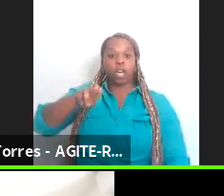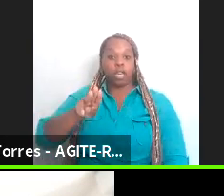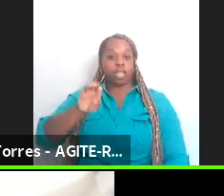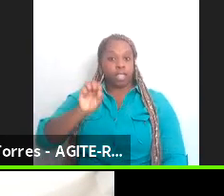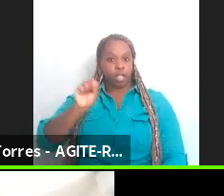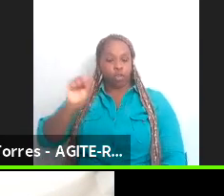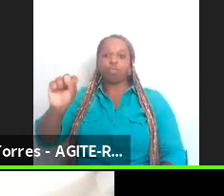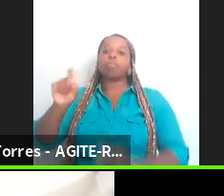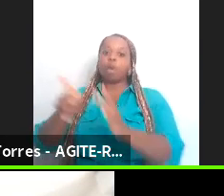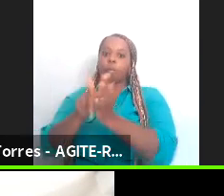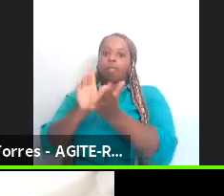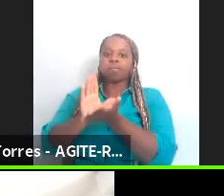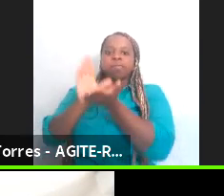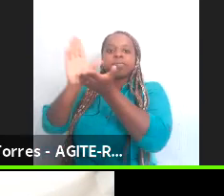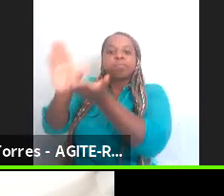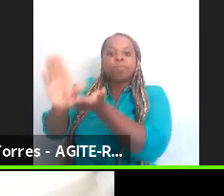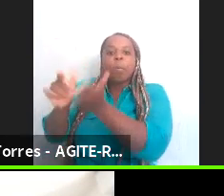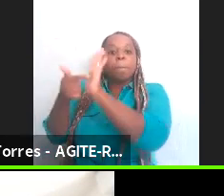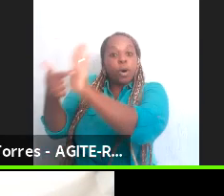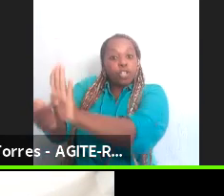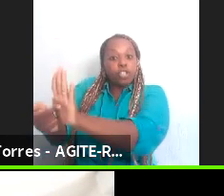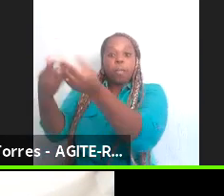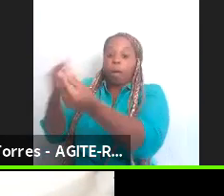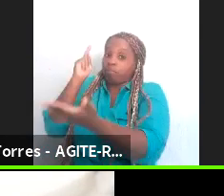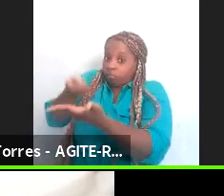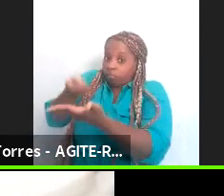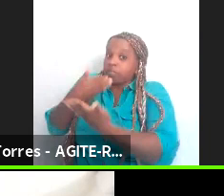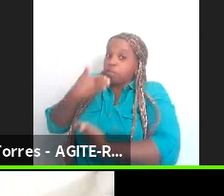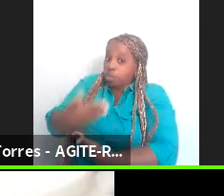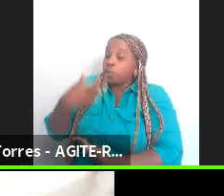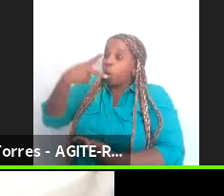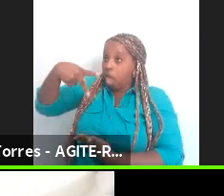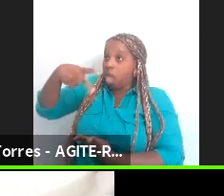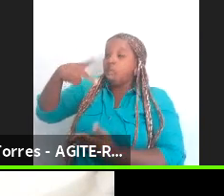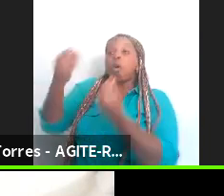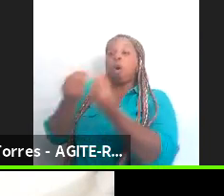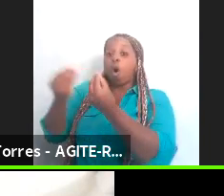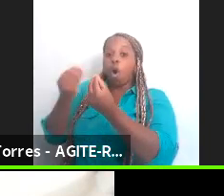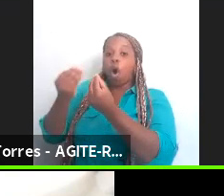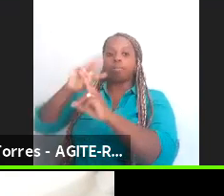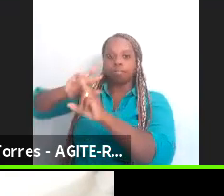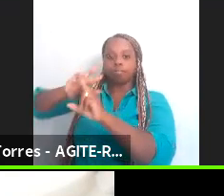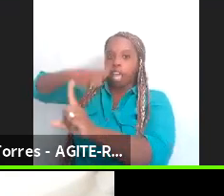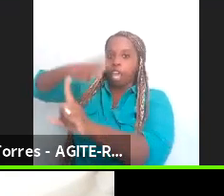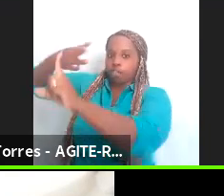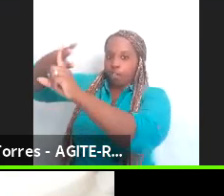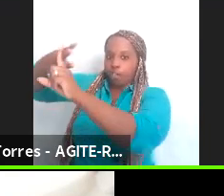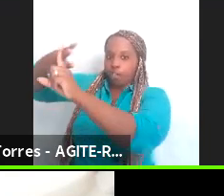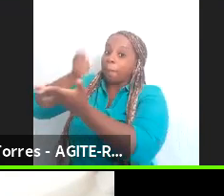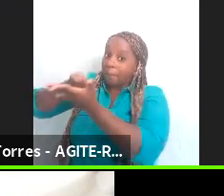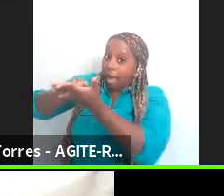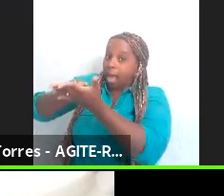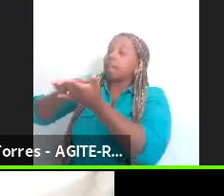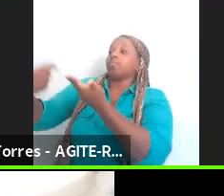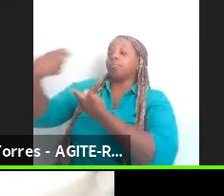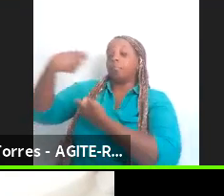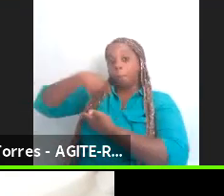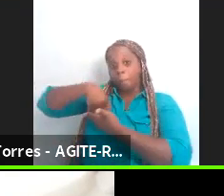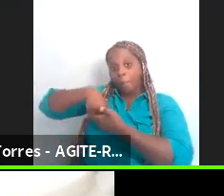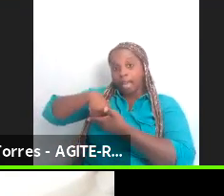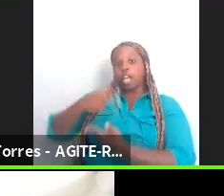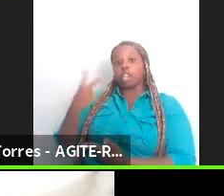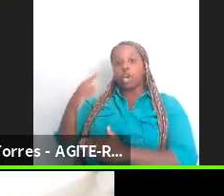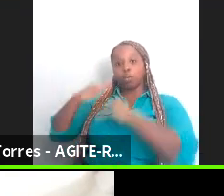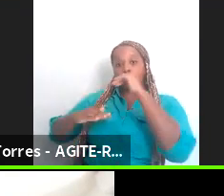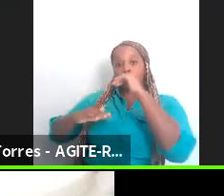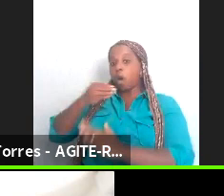presidencial. E cobrando, como eu falei para vocês, 3 vezes a tarifa, com 3 pessoas, 2 profissionais, homem e